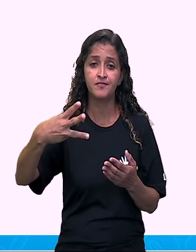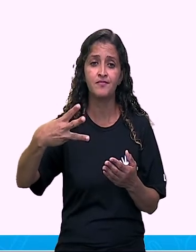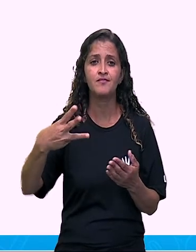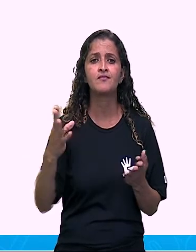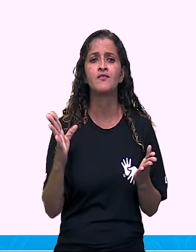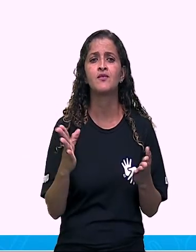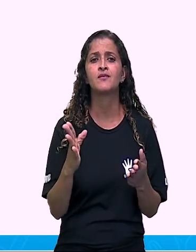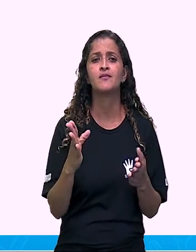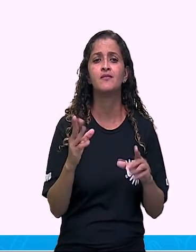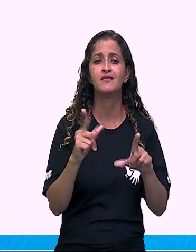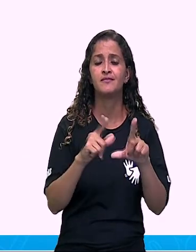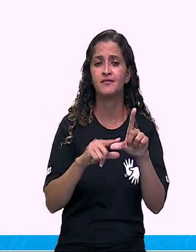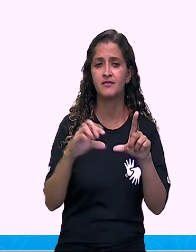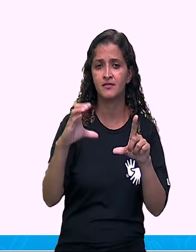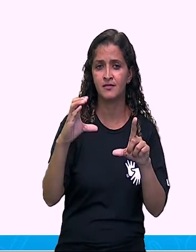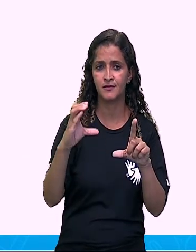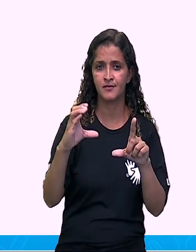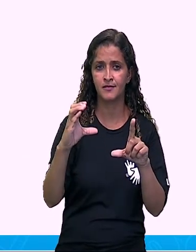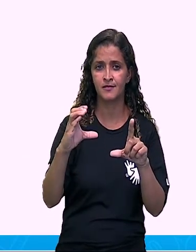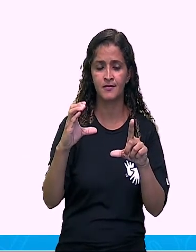E agora na letra C?